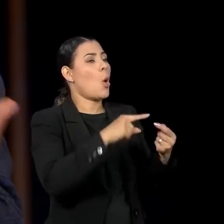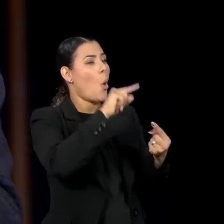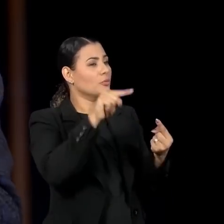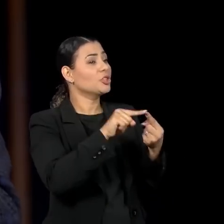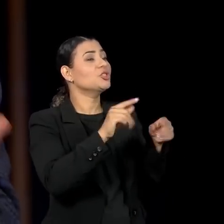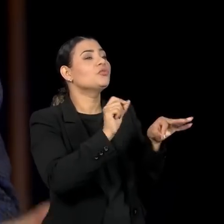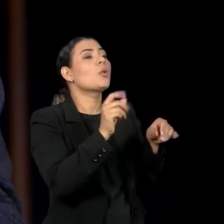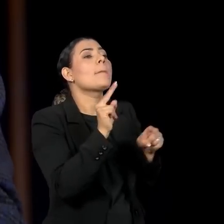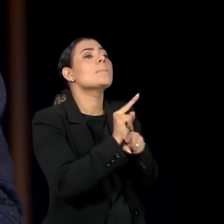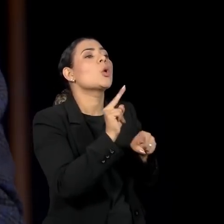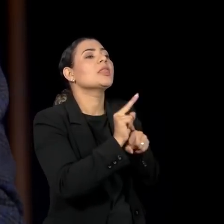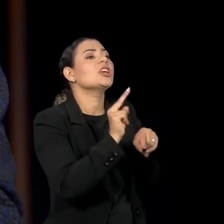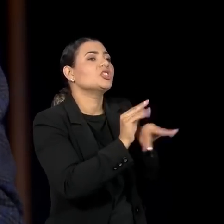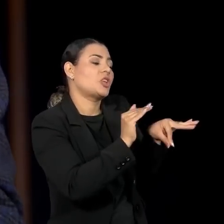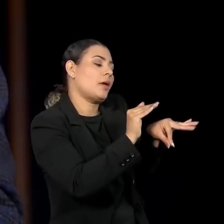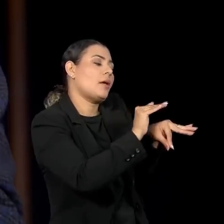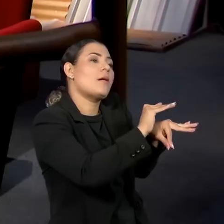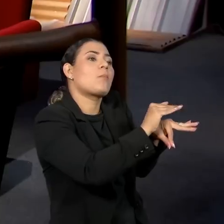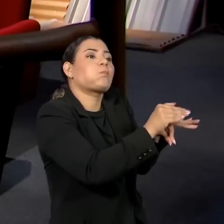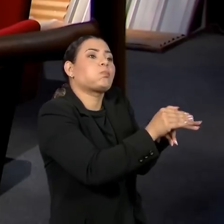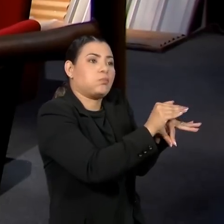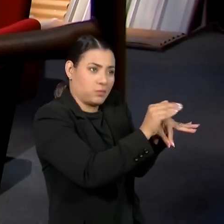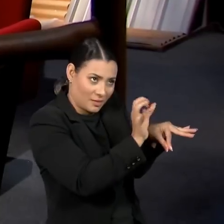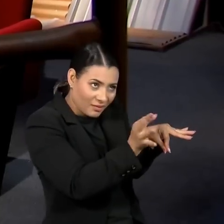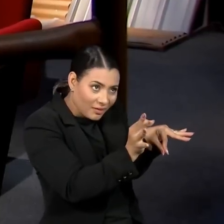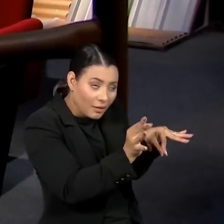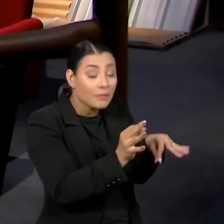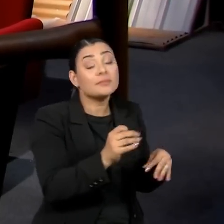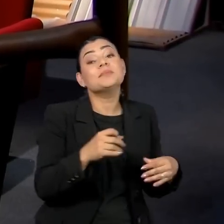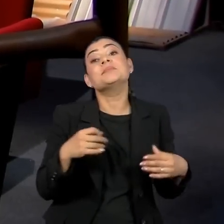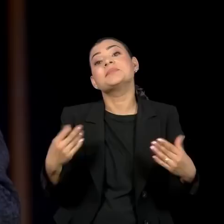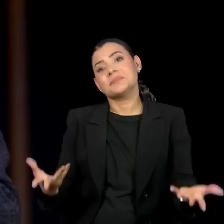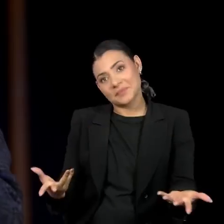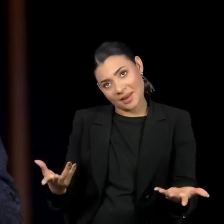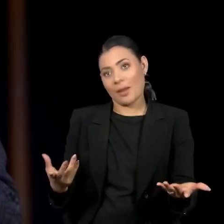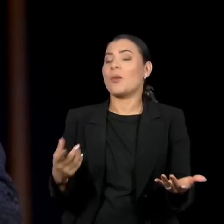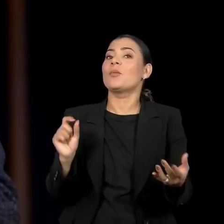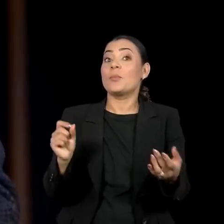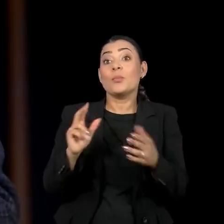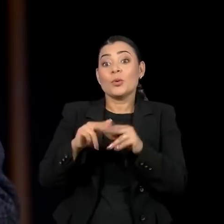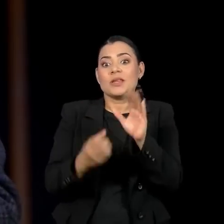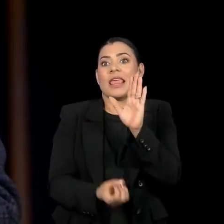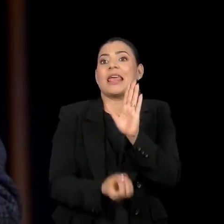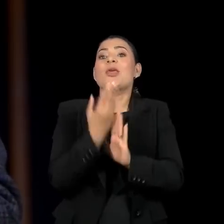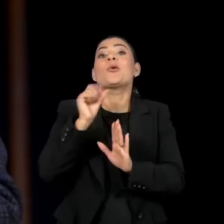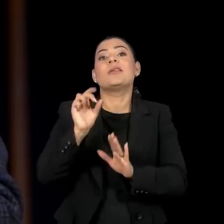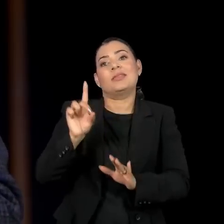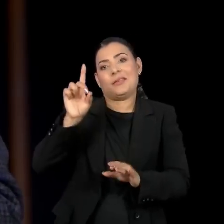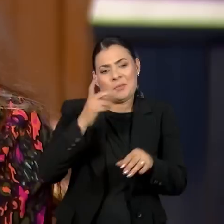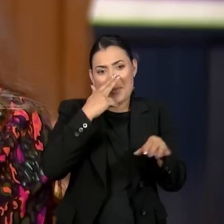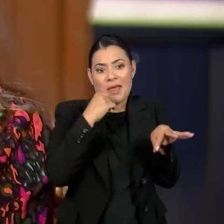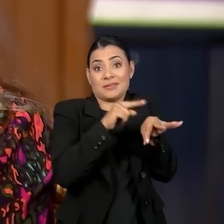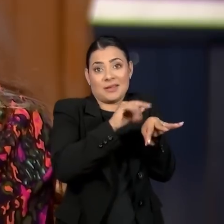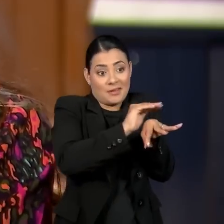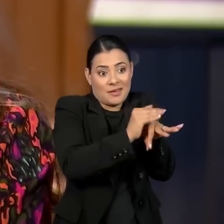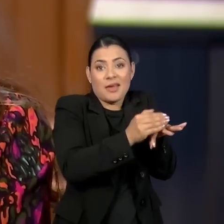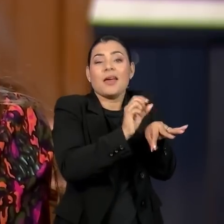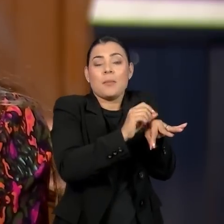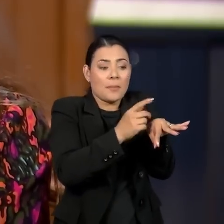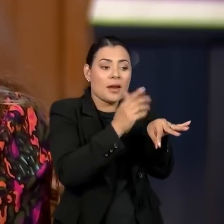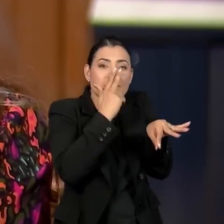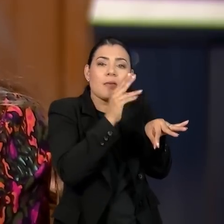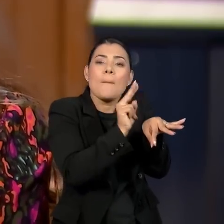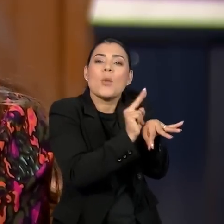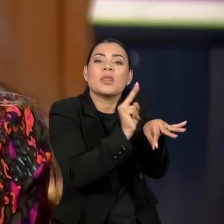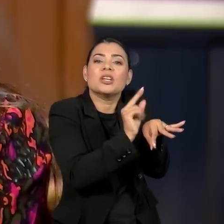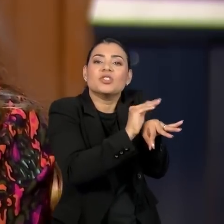de proteger um lugar tão sensível, né? Exatamente. Então, nessa hora, precisa tirar o capuz. Tanto é que pessoas que fazem uso, por exemplo,